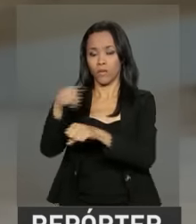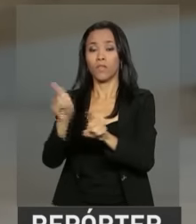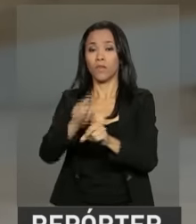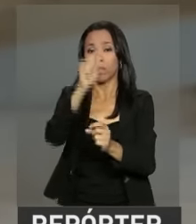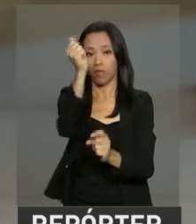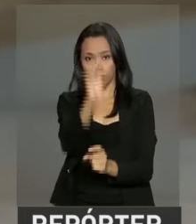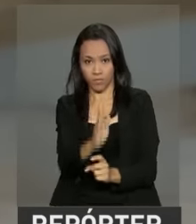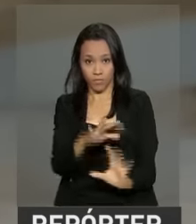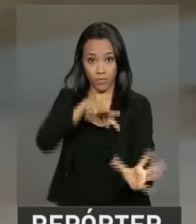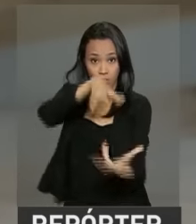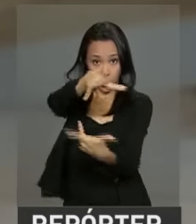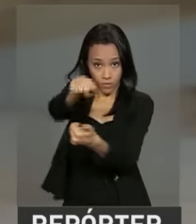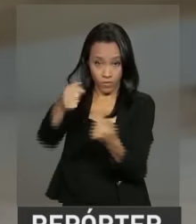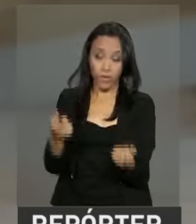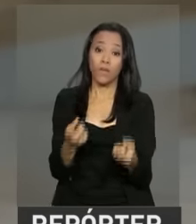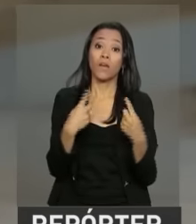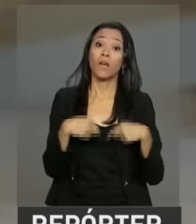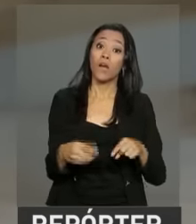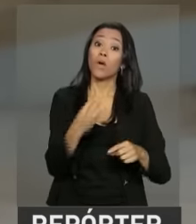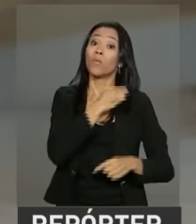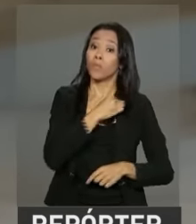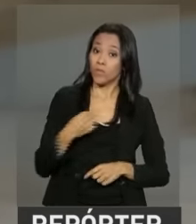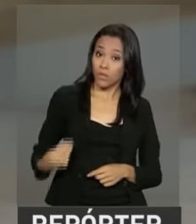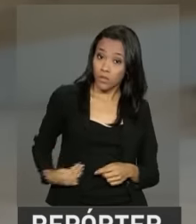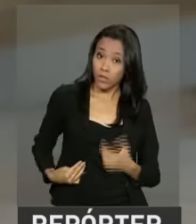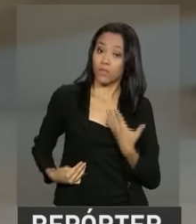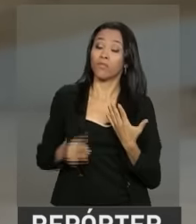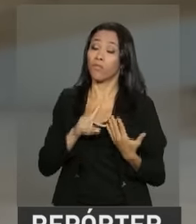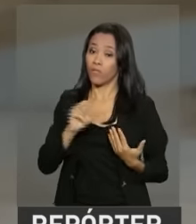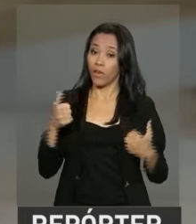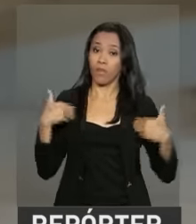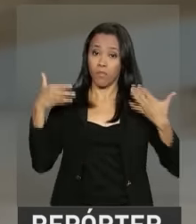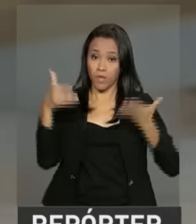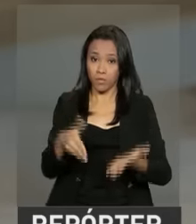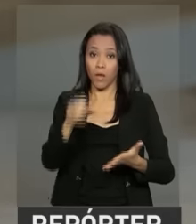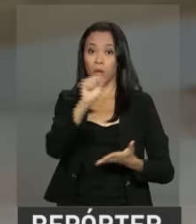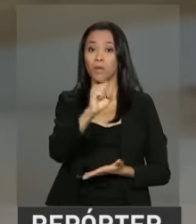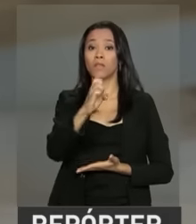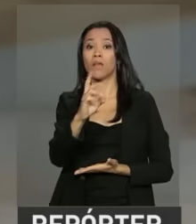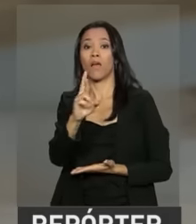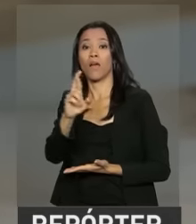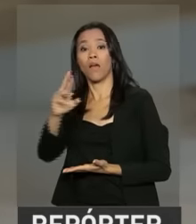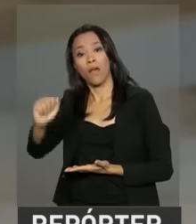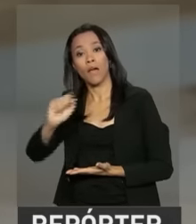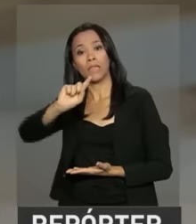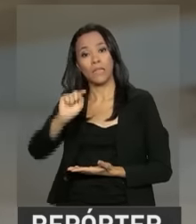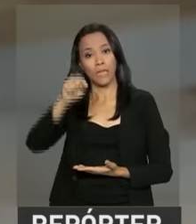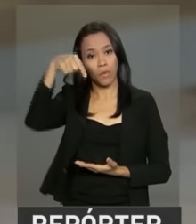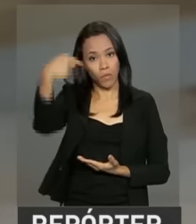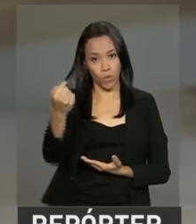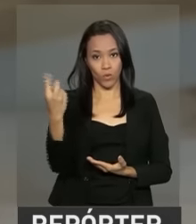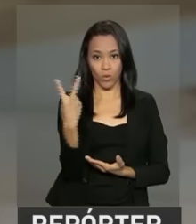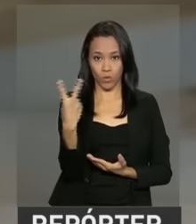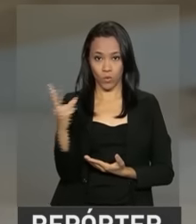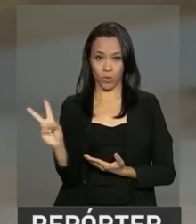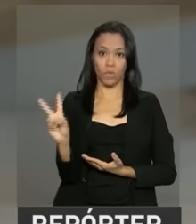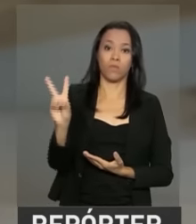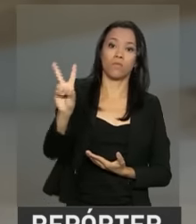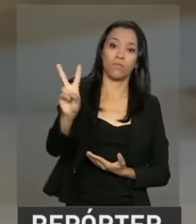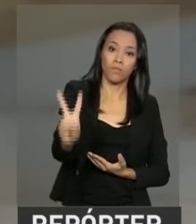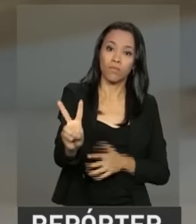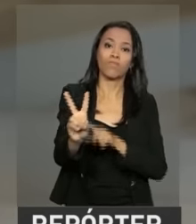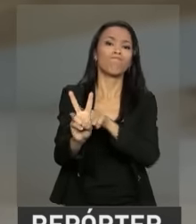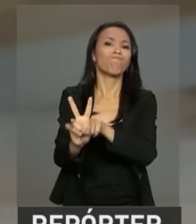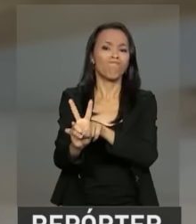eh José Serra também vai participar dessa reunião depois José Serra e Susana malcorra